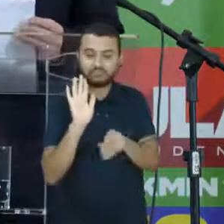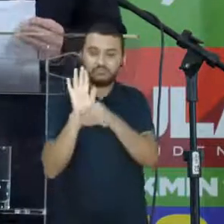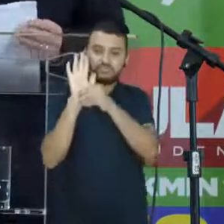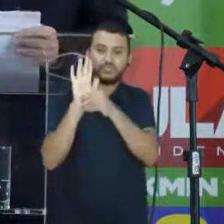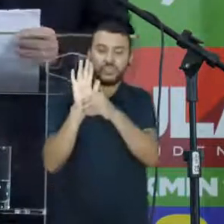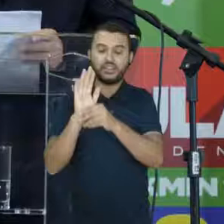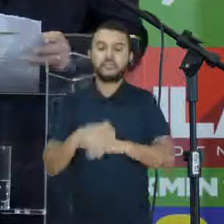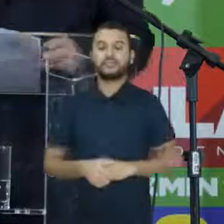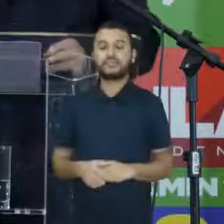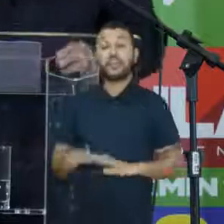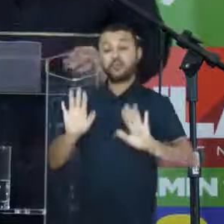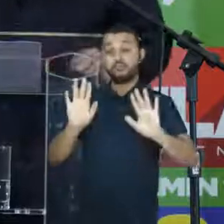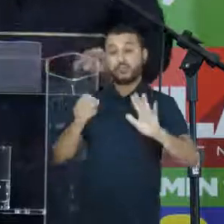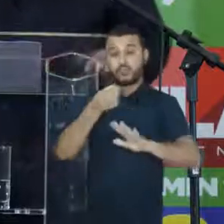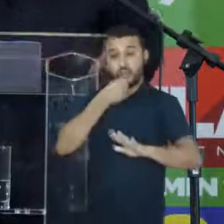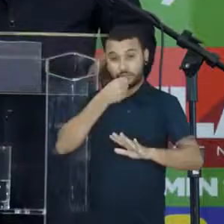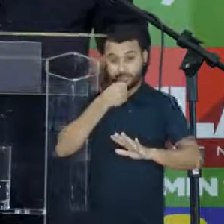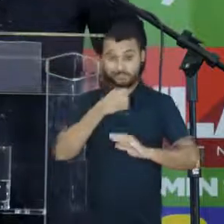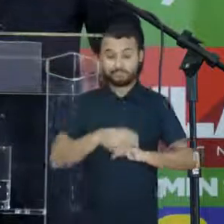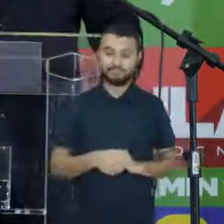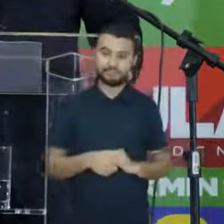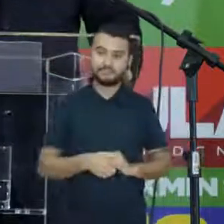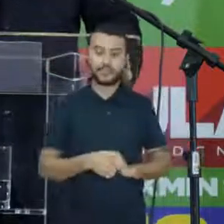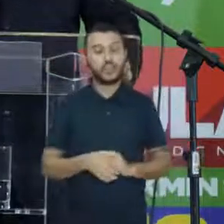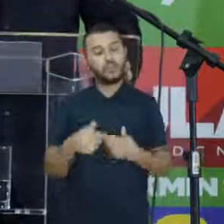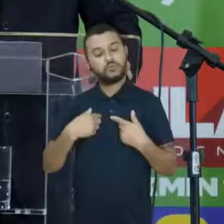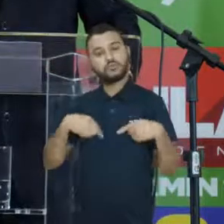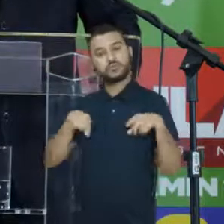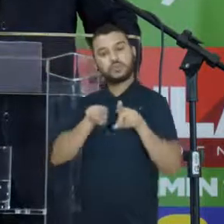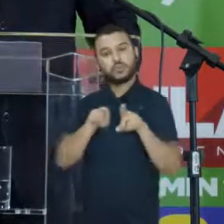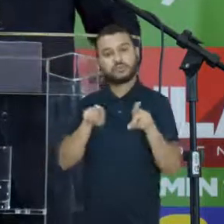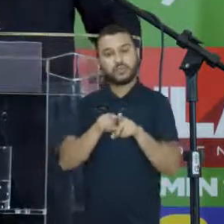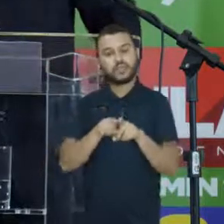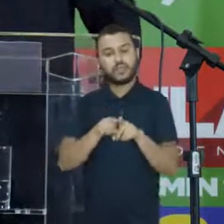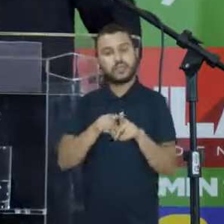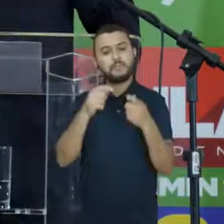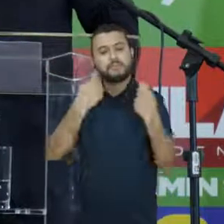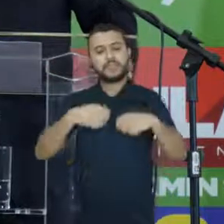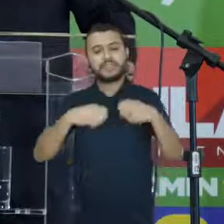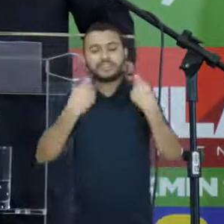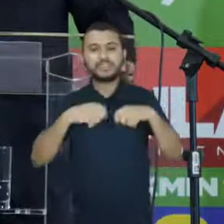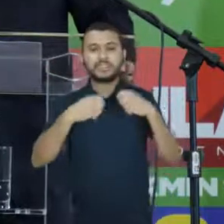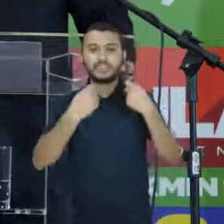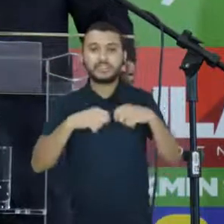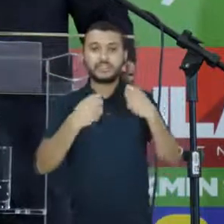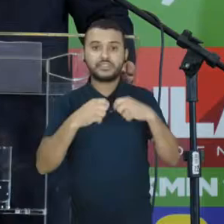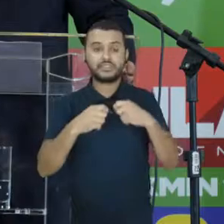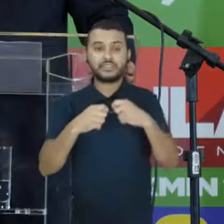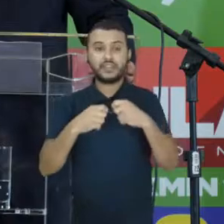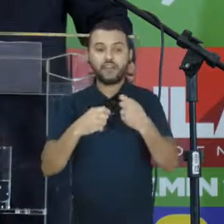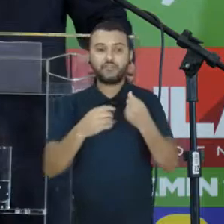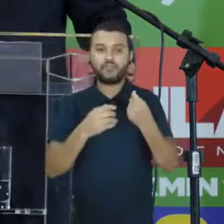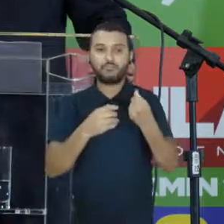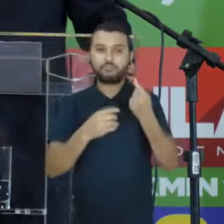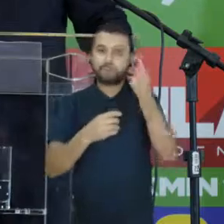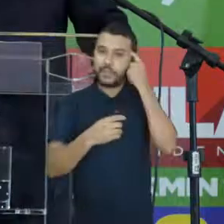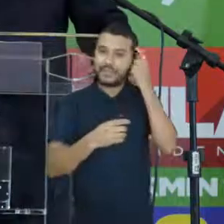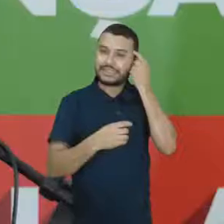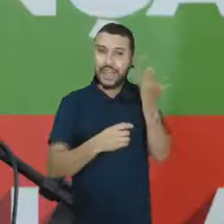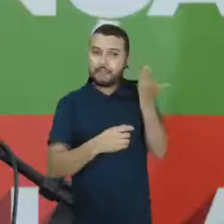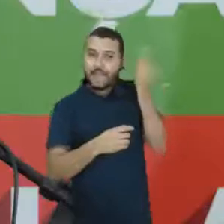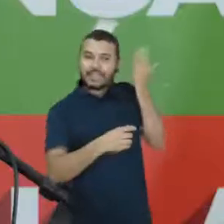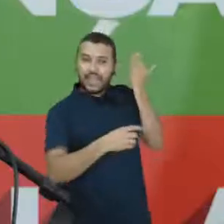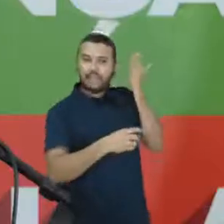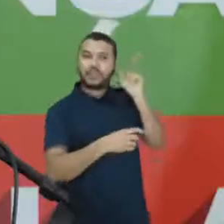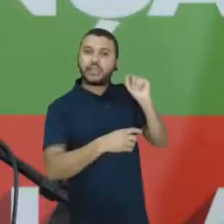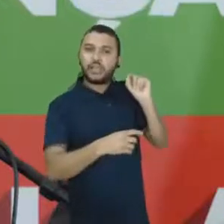jornalista para dizer que era necessário apenas retroceder um pouco no tempo para ter noção